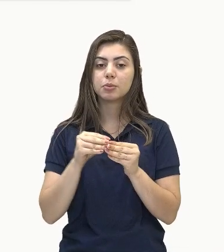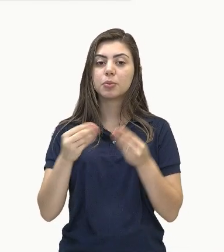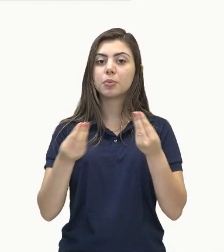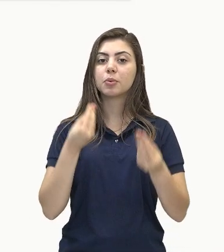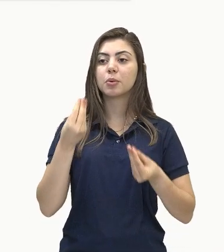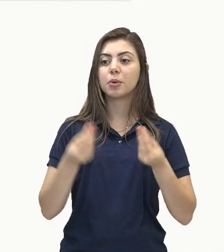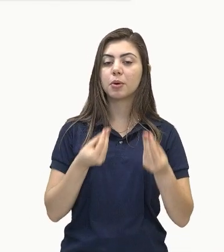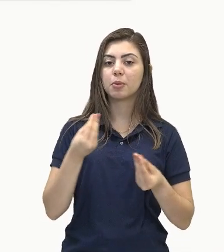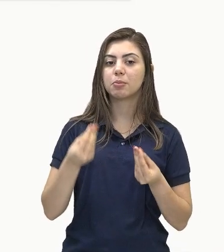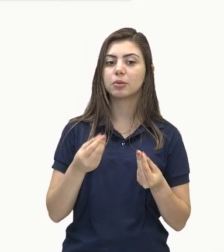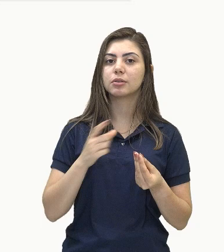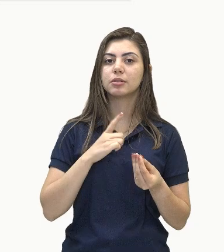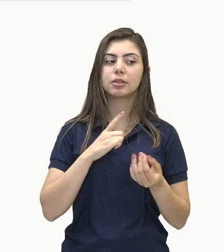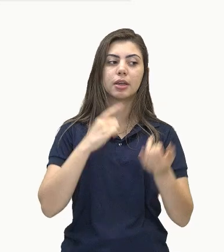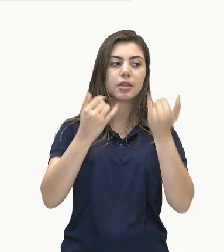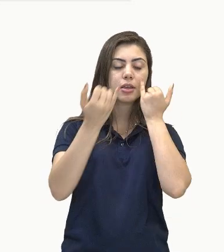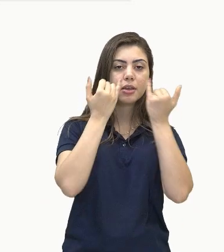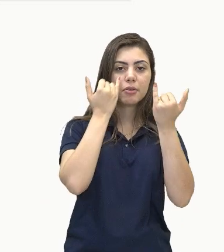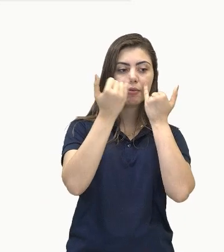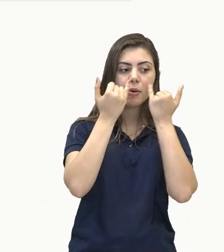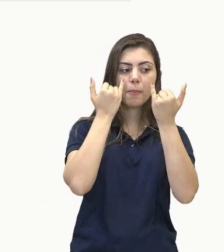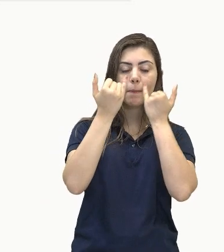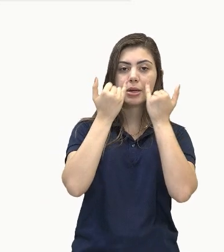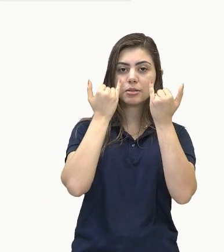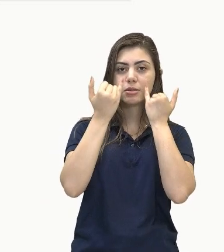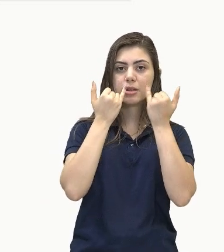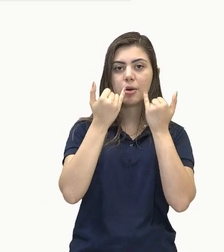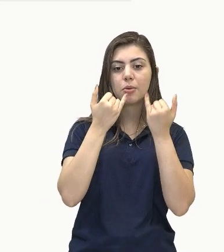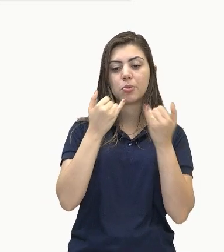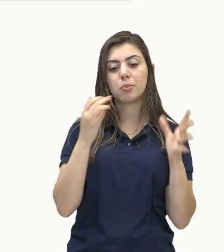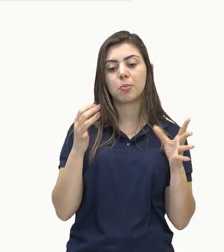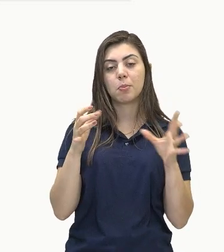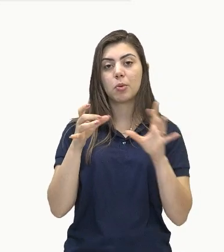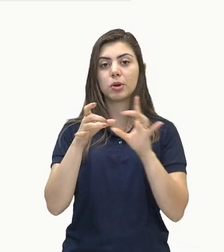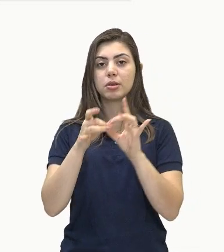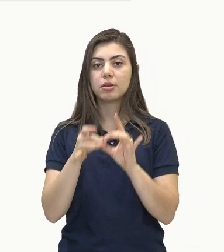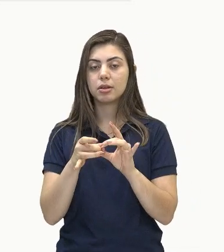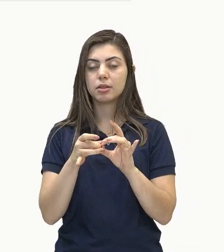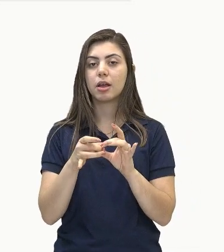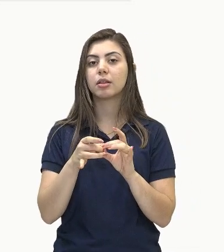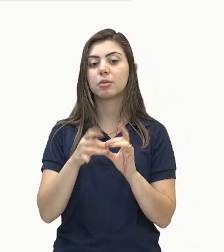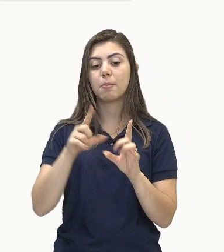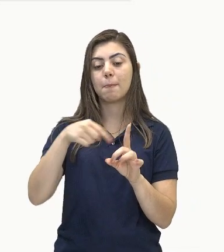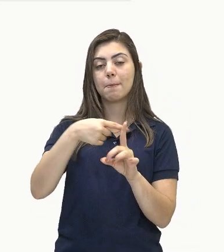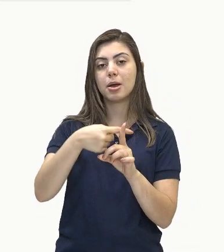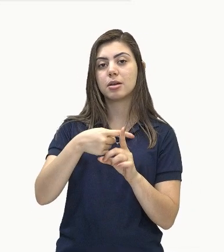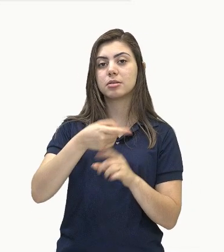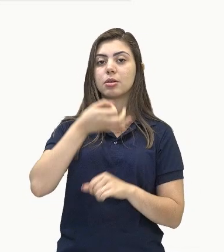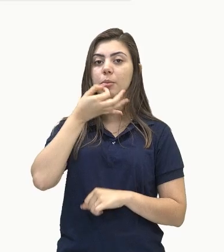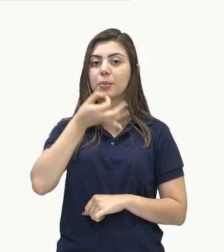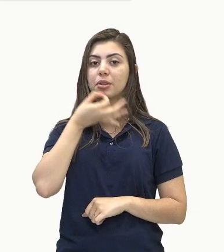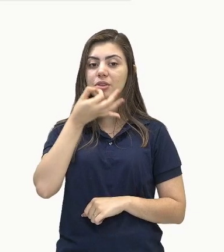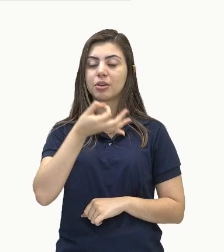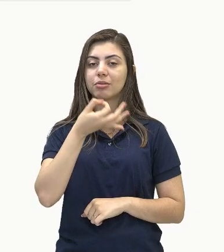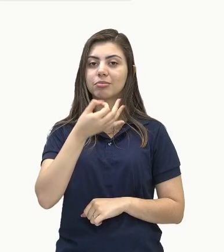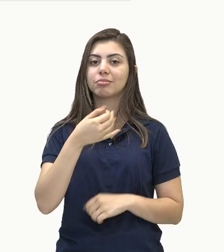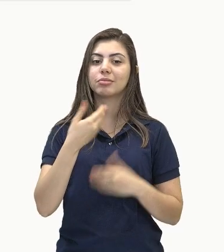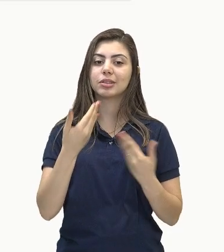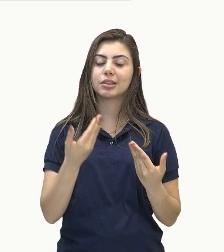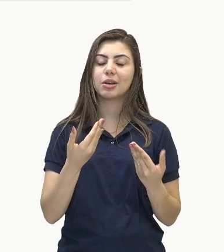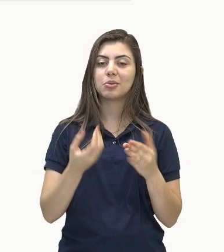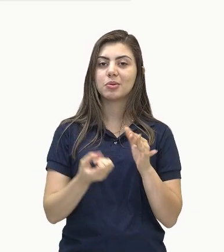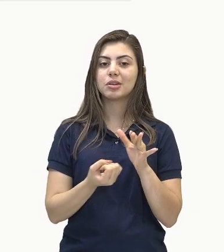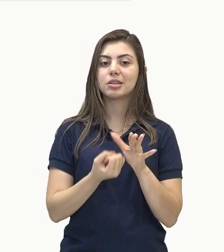essa informação e a opinião. Daí, ser esse texto que vai combinar o